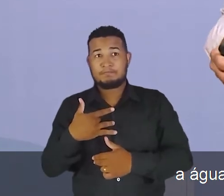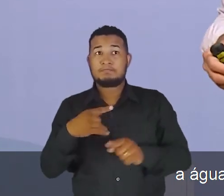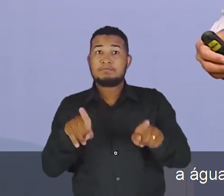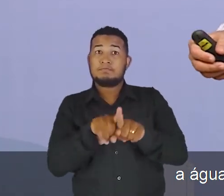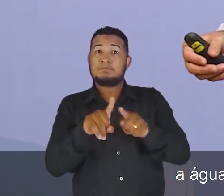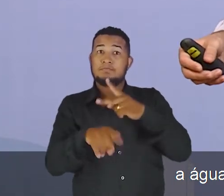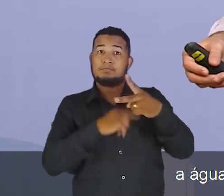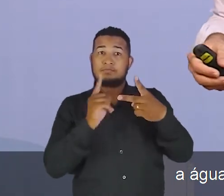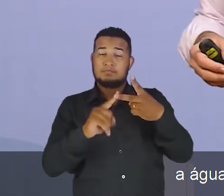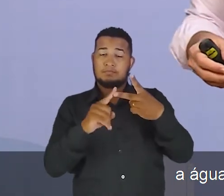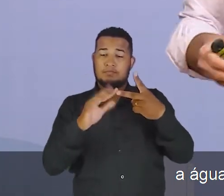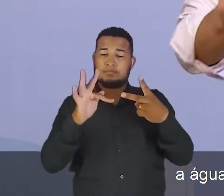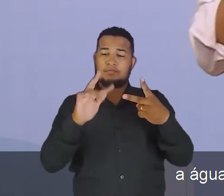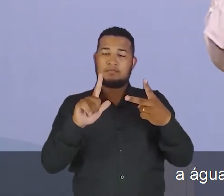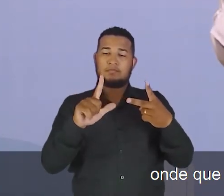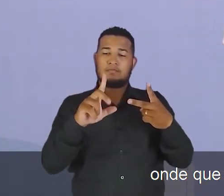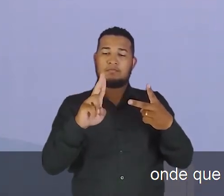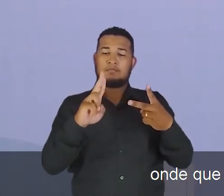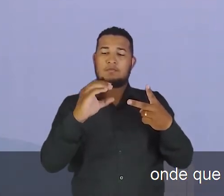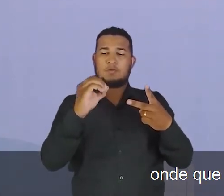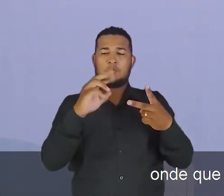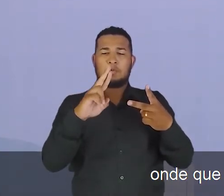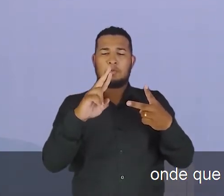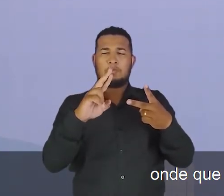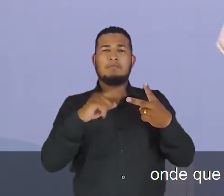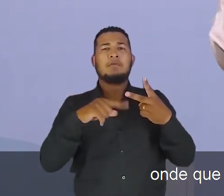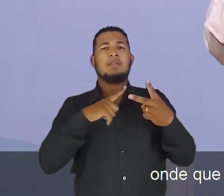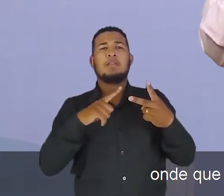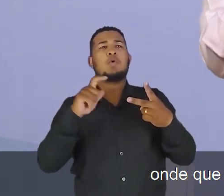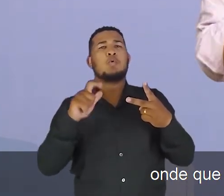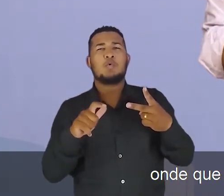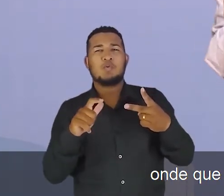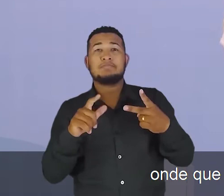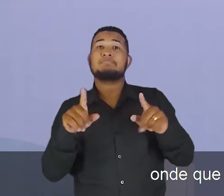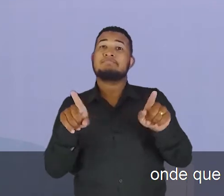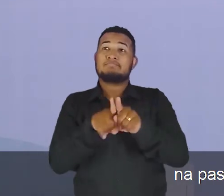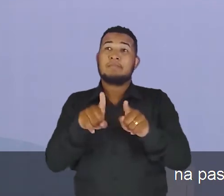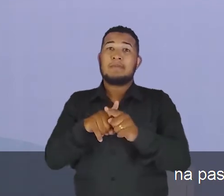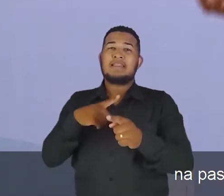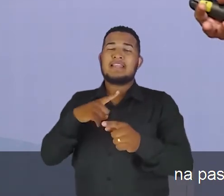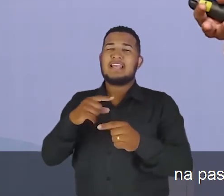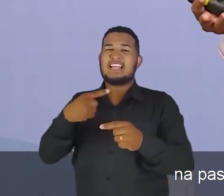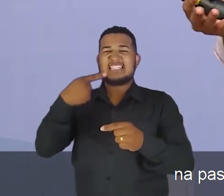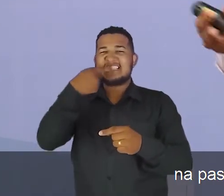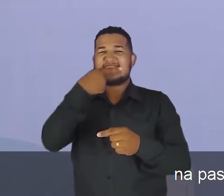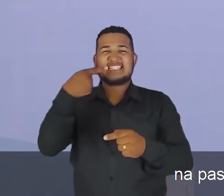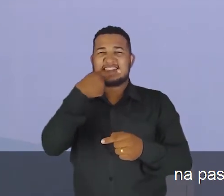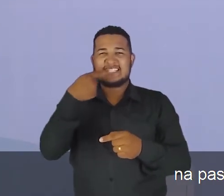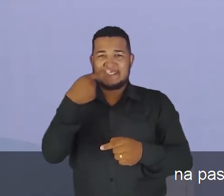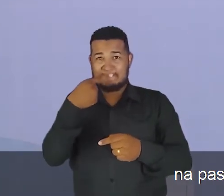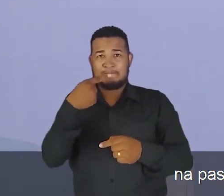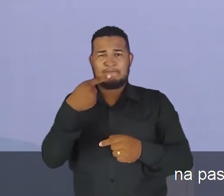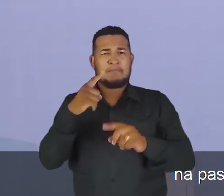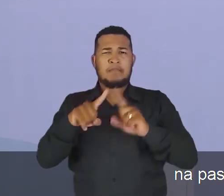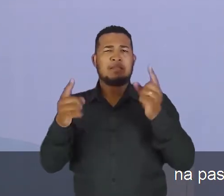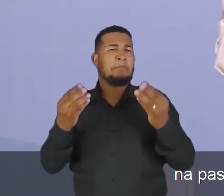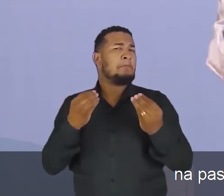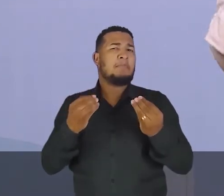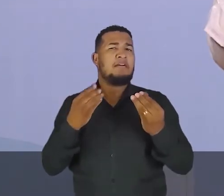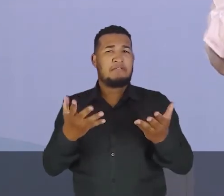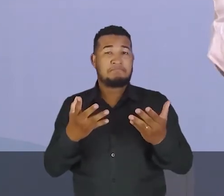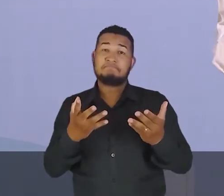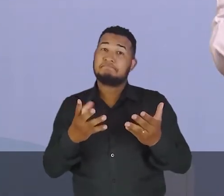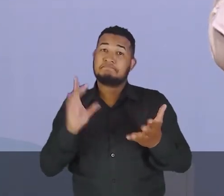temos também o flúor. Você lembra onde que a gente encontra o flúor? O flúor nós encontramos também na pasta de dente. E para que serve o flúor? Você lembra?